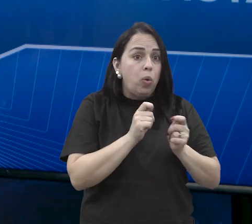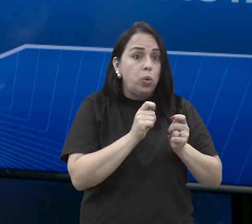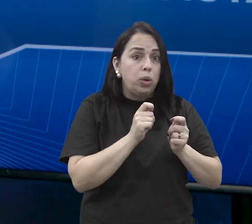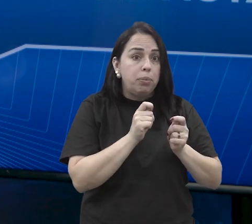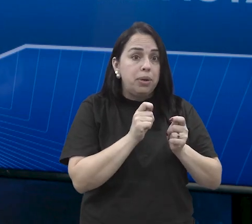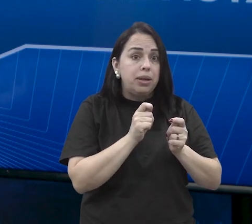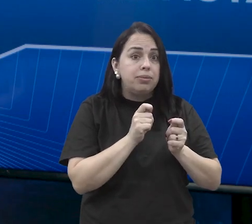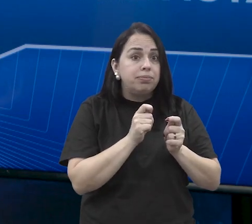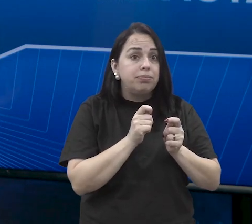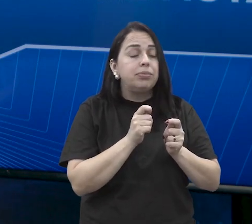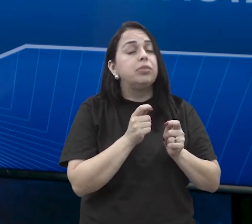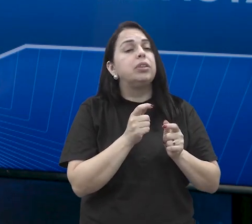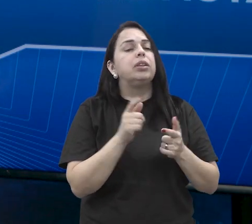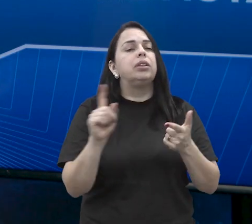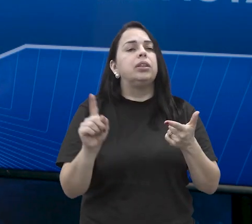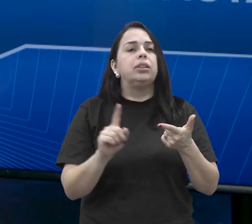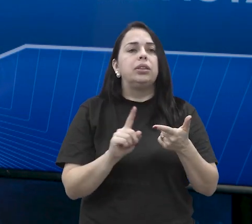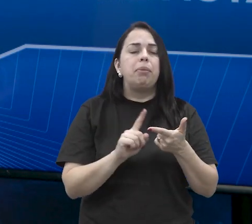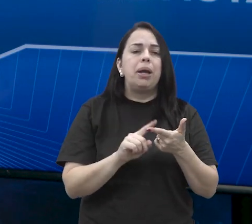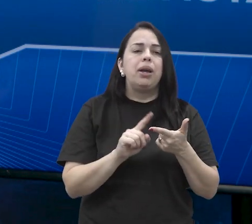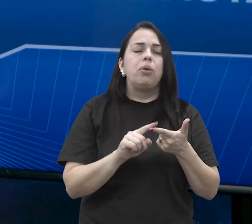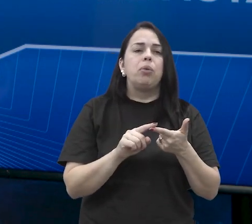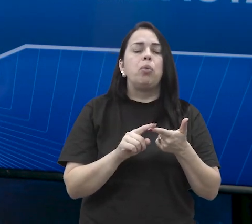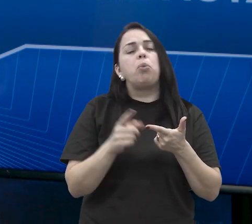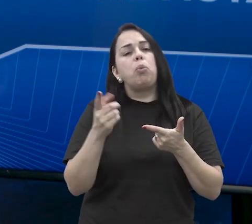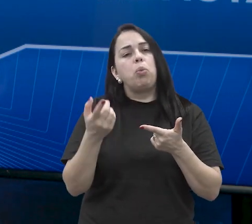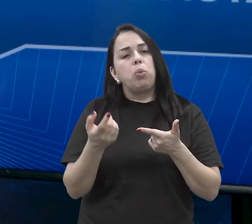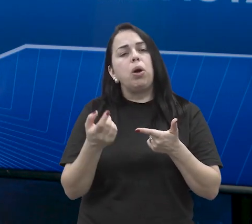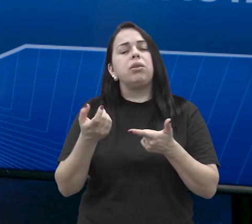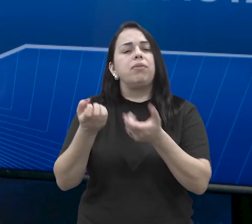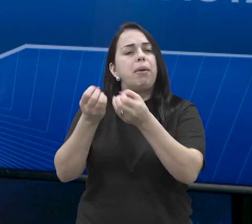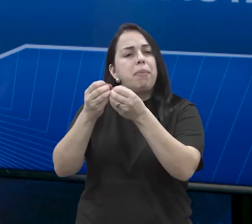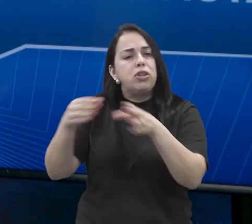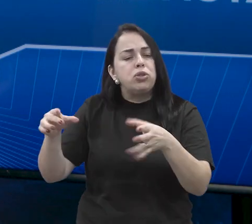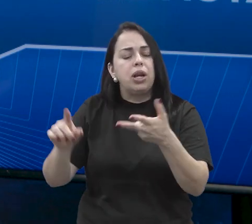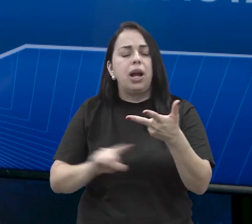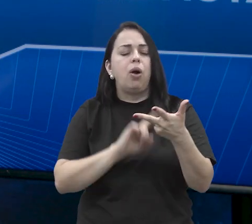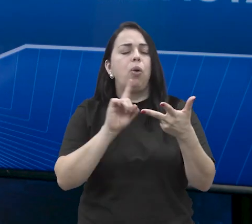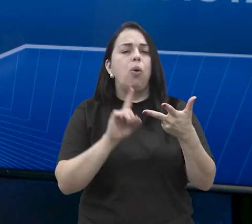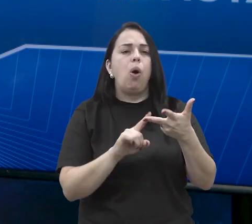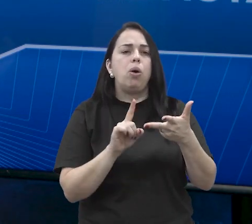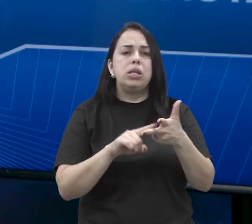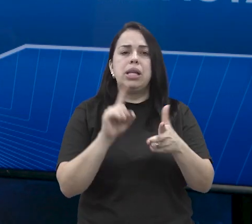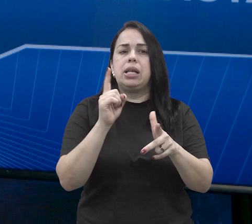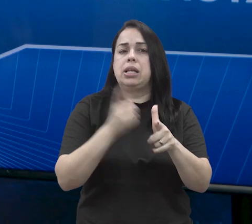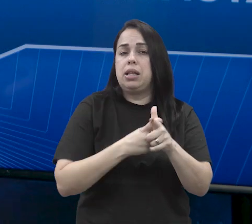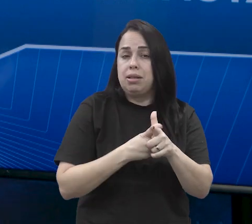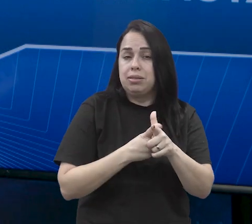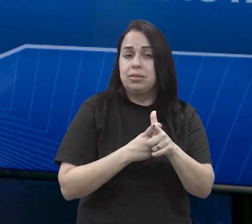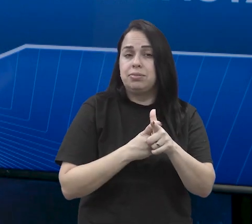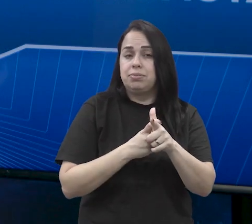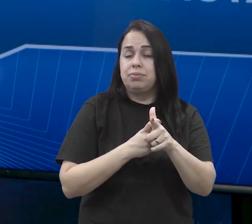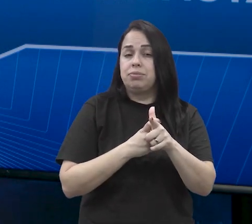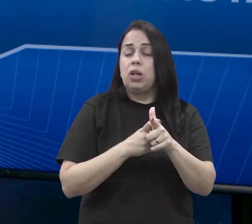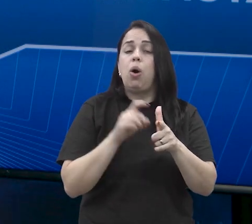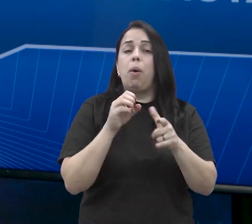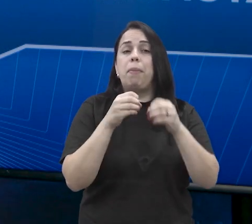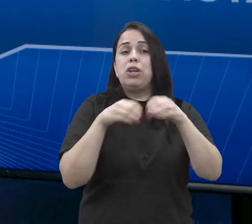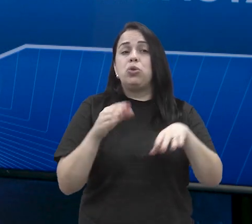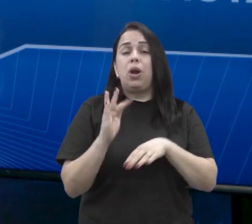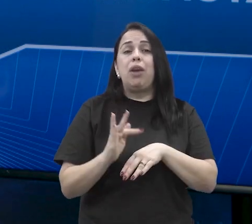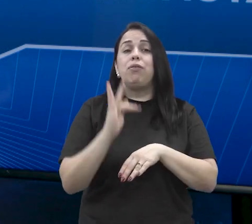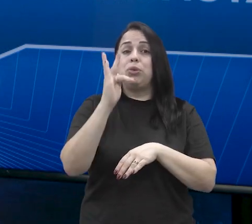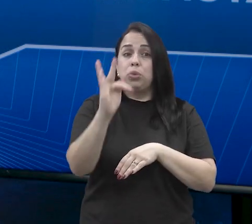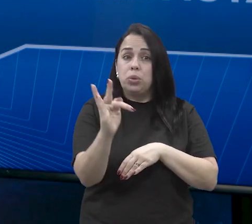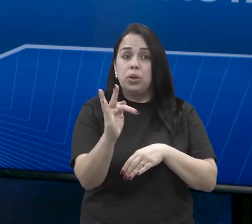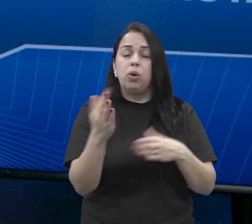ou seja, para a economia, quanto que isso aí vai estar diminuindo o déficit, ou se isso pode ser uma bomba relógio lá para frente.